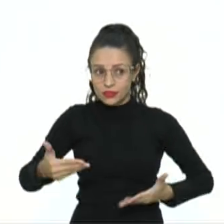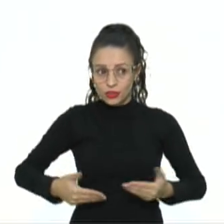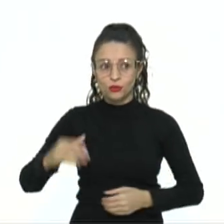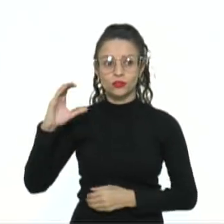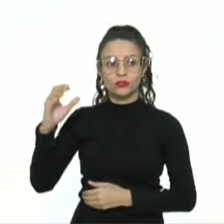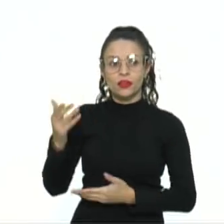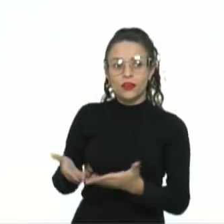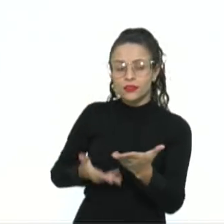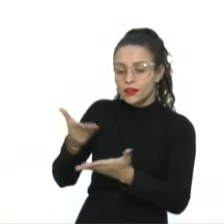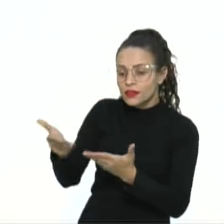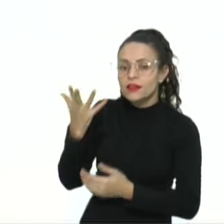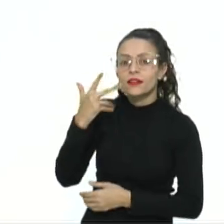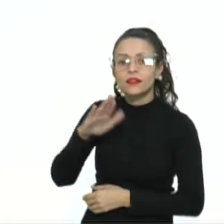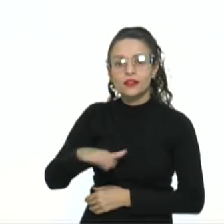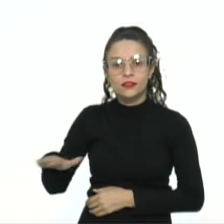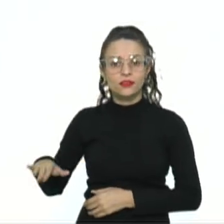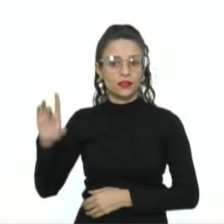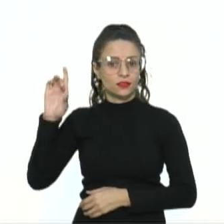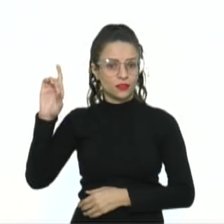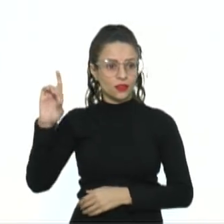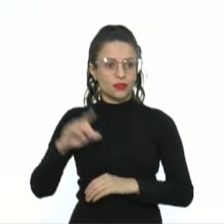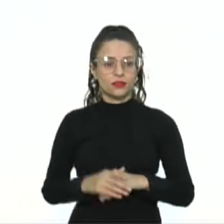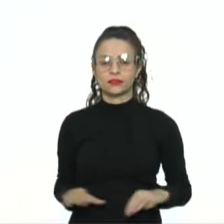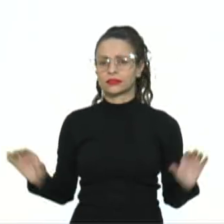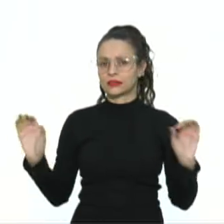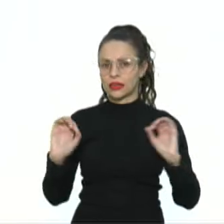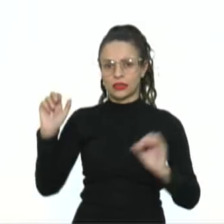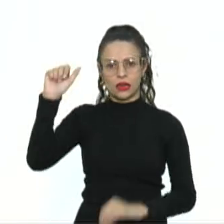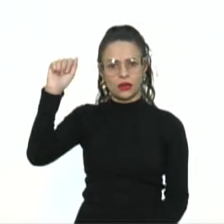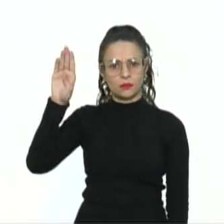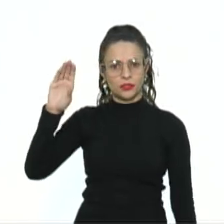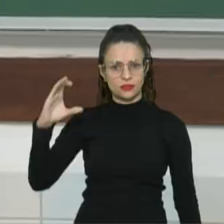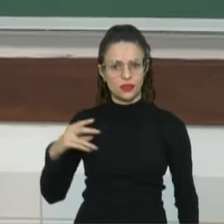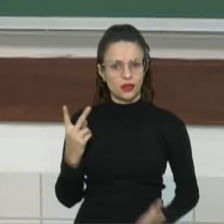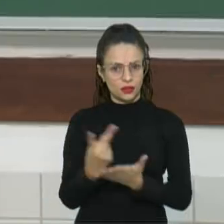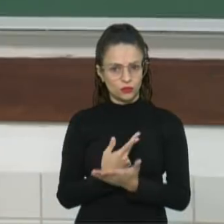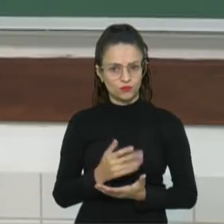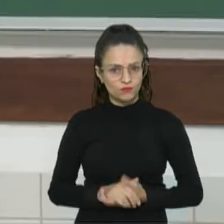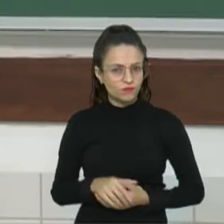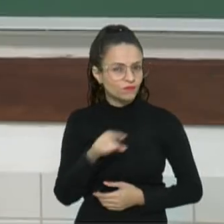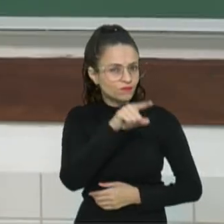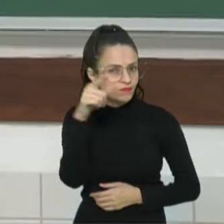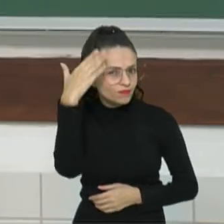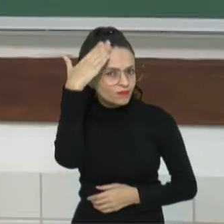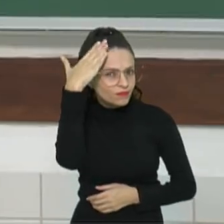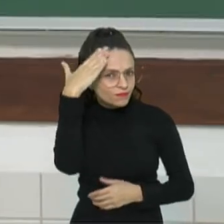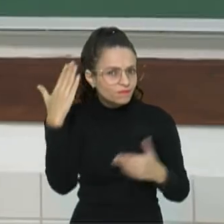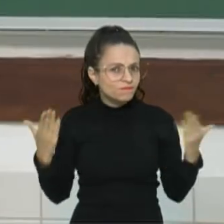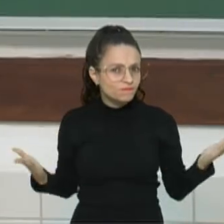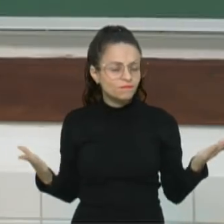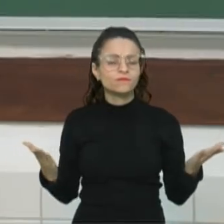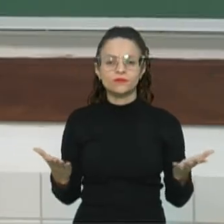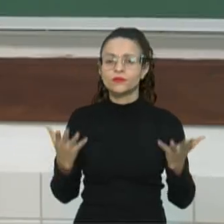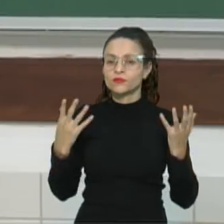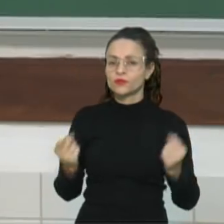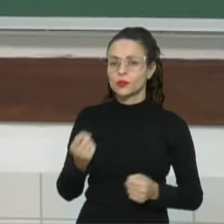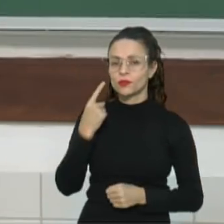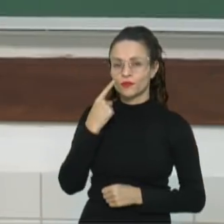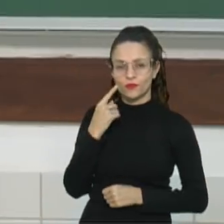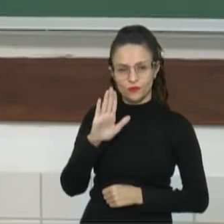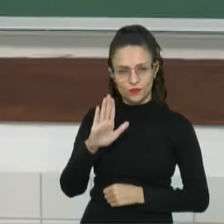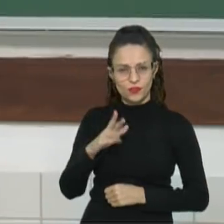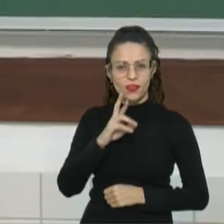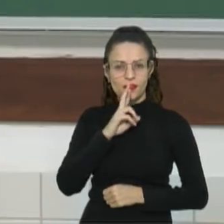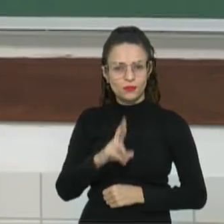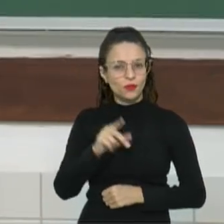apenas as crianças. Letra B. Nenhuma das alternativas. Você sabe essa? Então, vamos descobrir daqui a